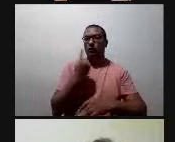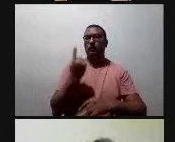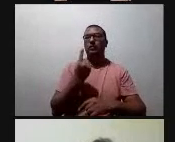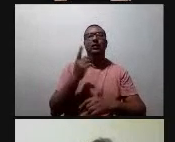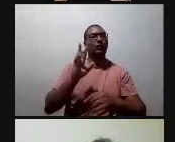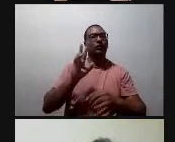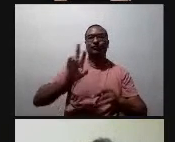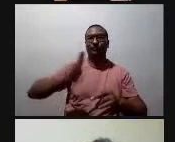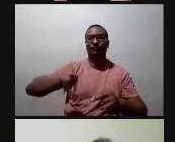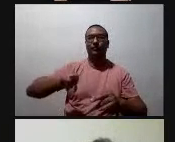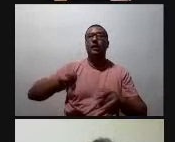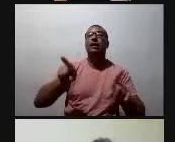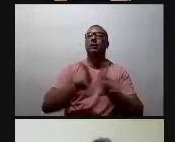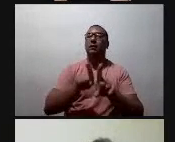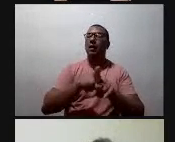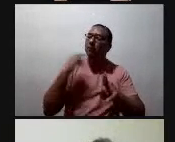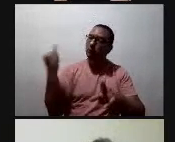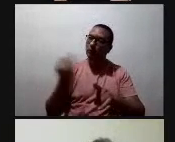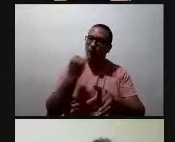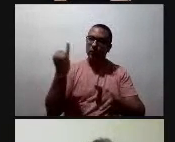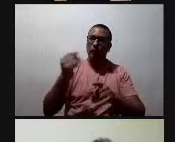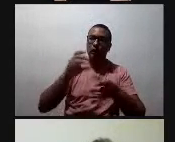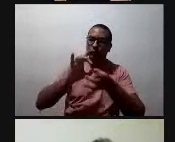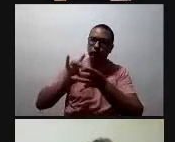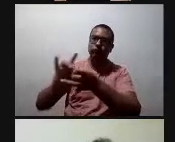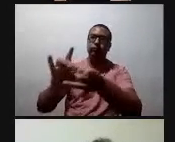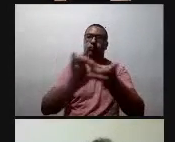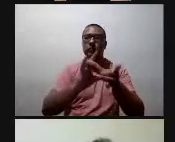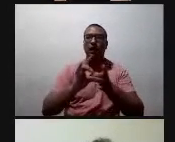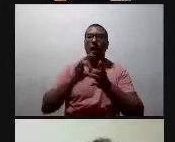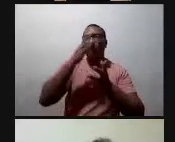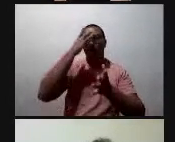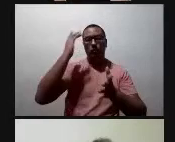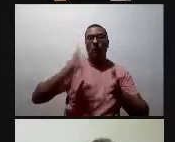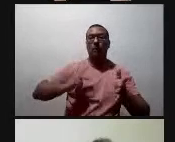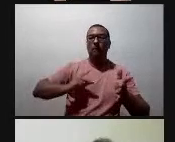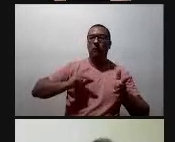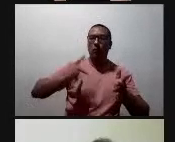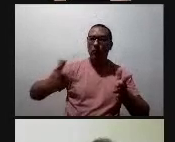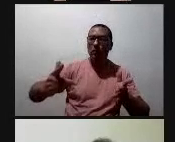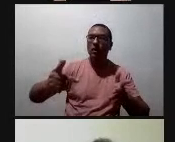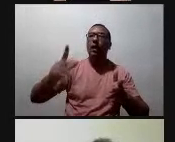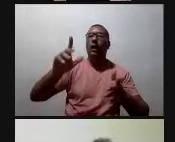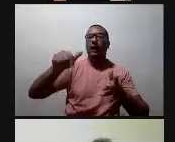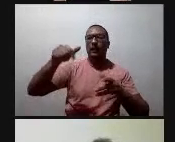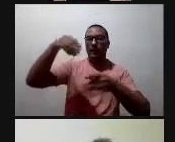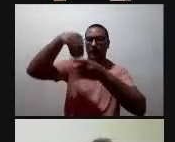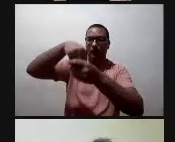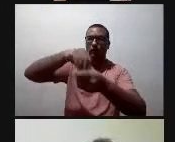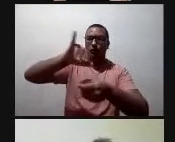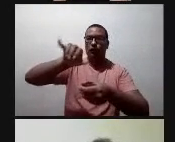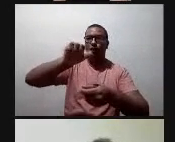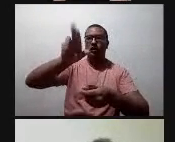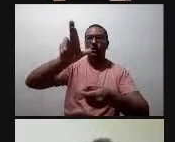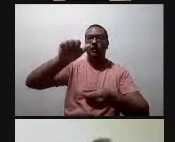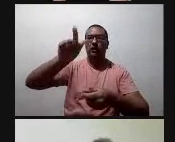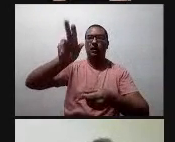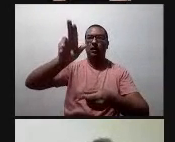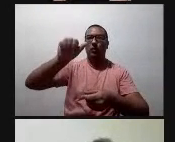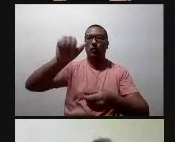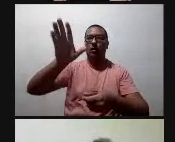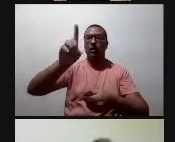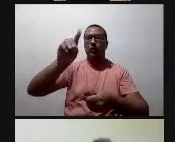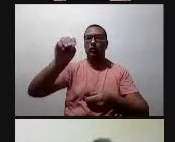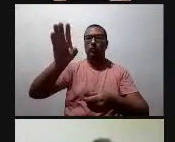a coletividade. O homem público em Jaraguá do Sul, ele entende o que é trabalhar